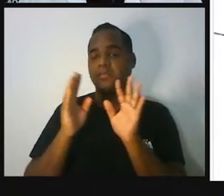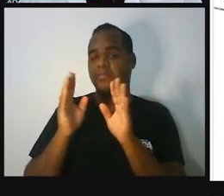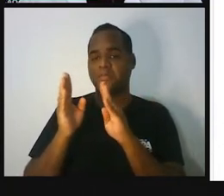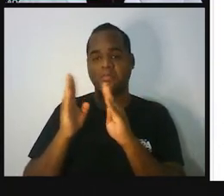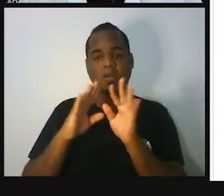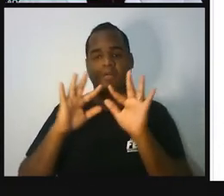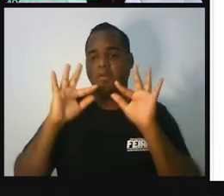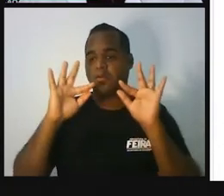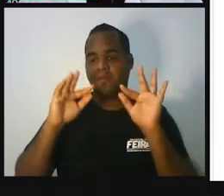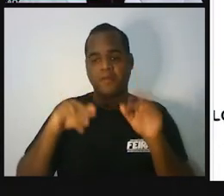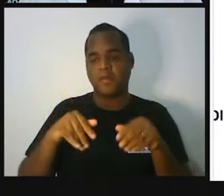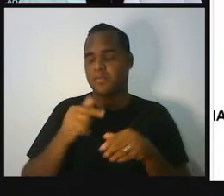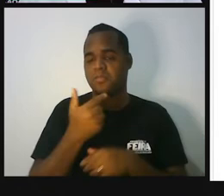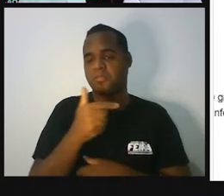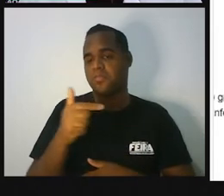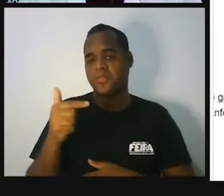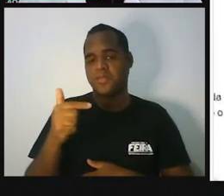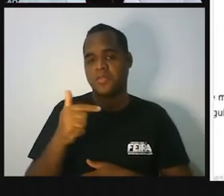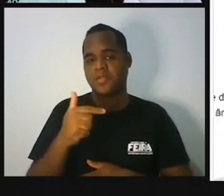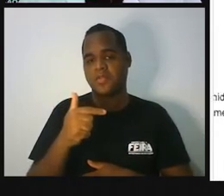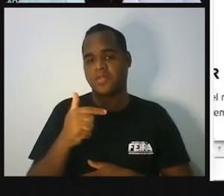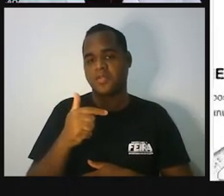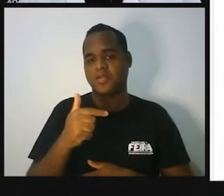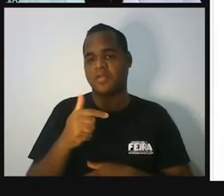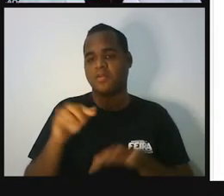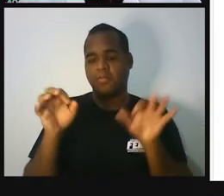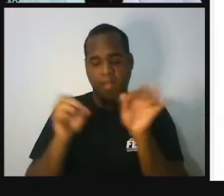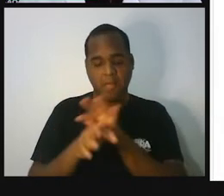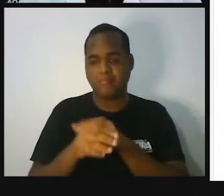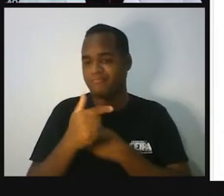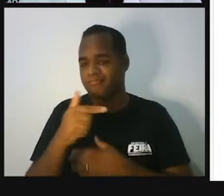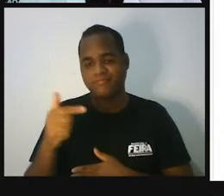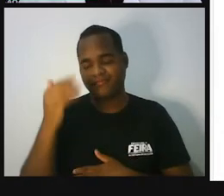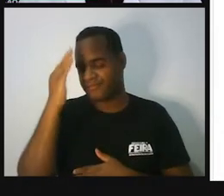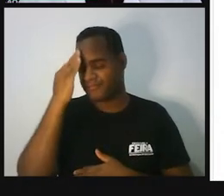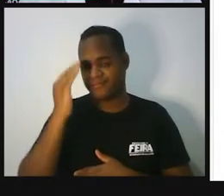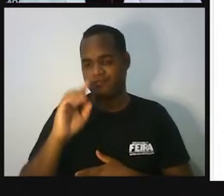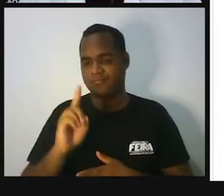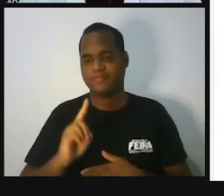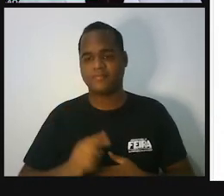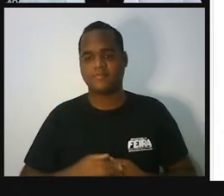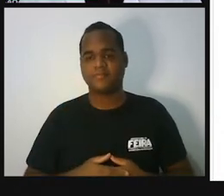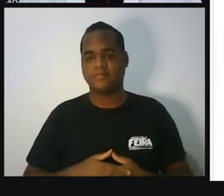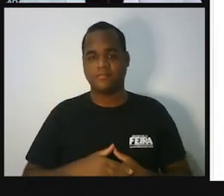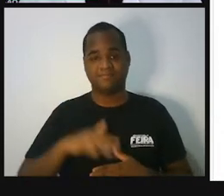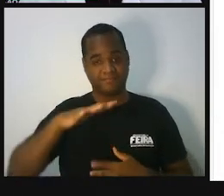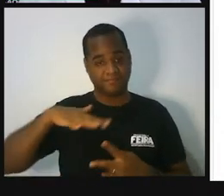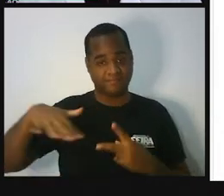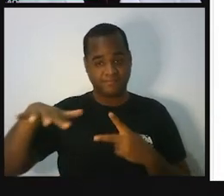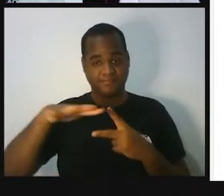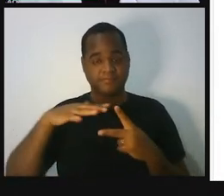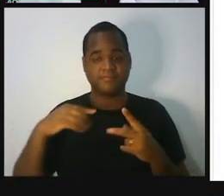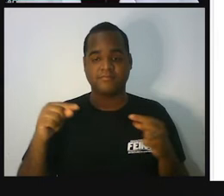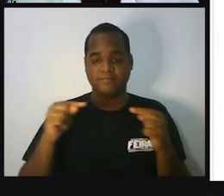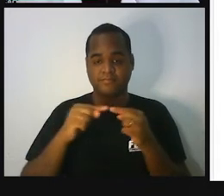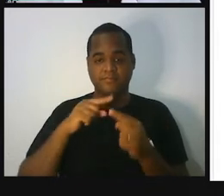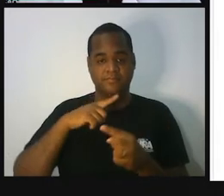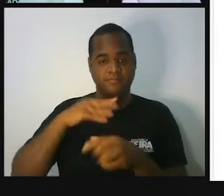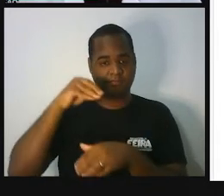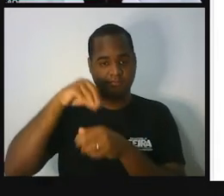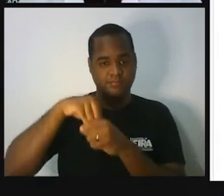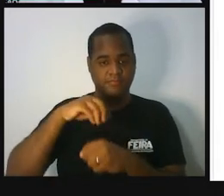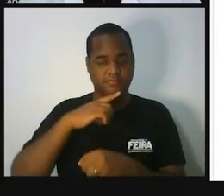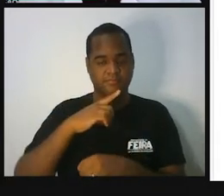vai infinitamente não sabemos onde é que isso vai acabar com toda essa região ali dentro da semi